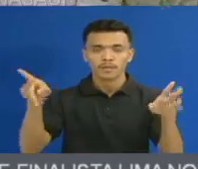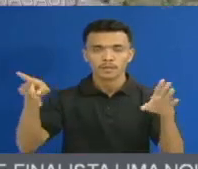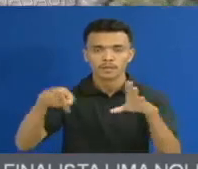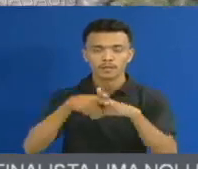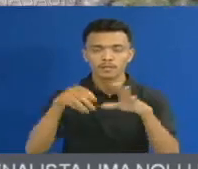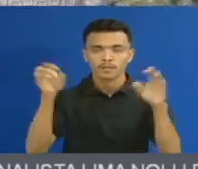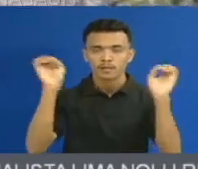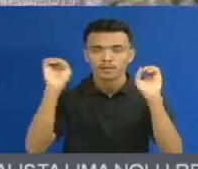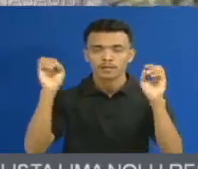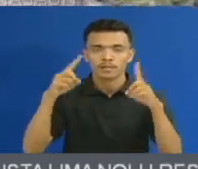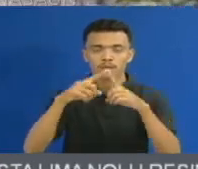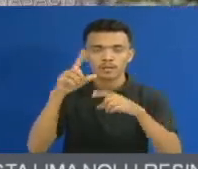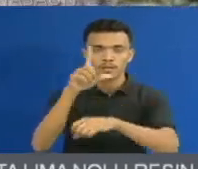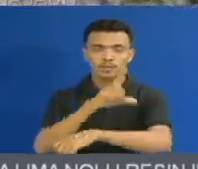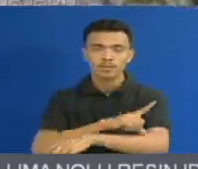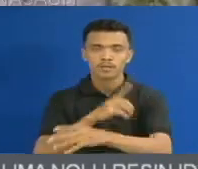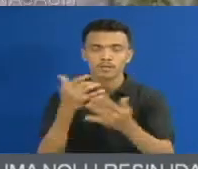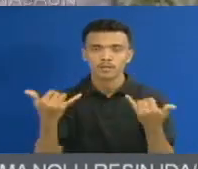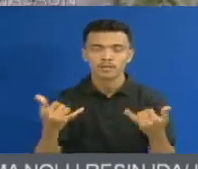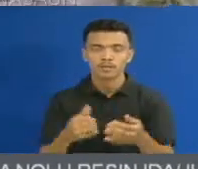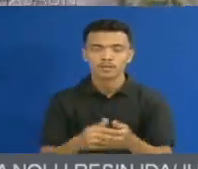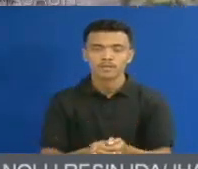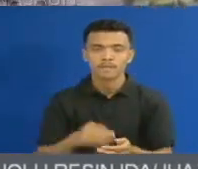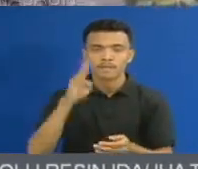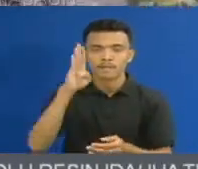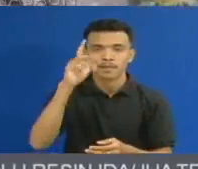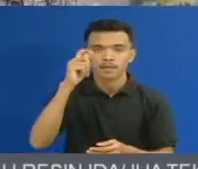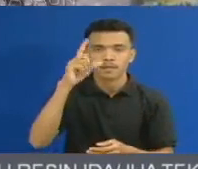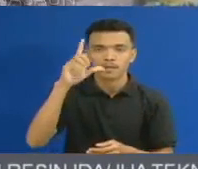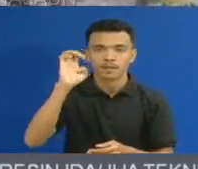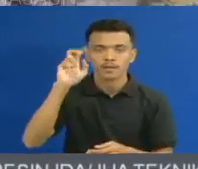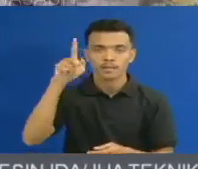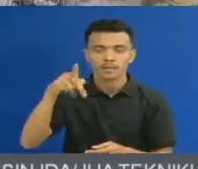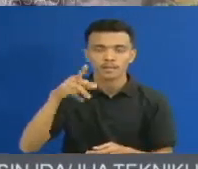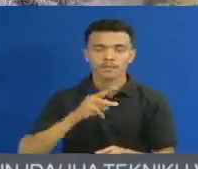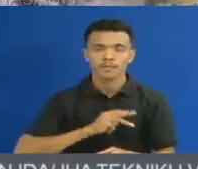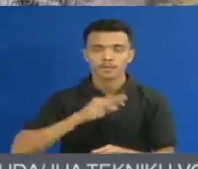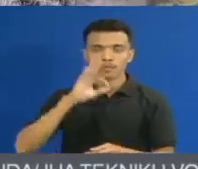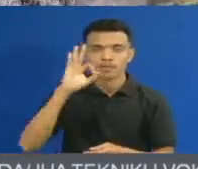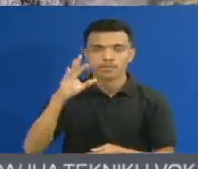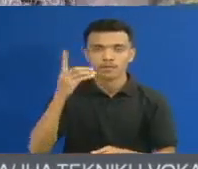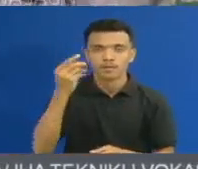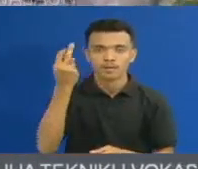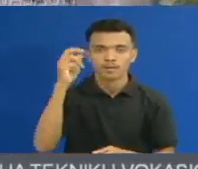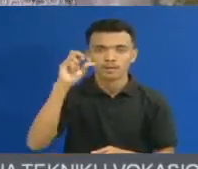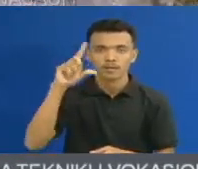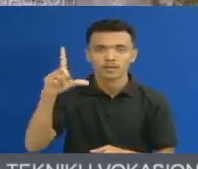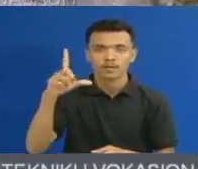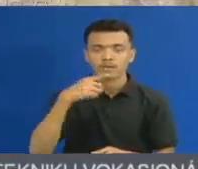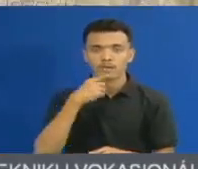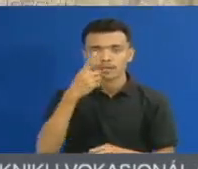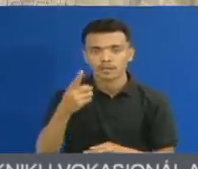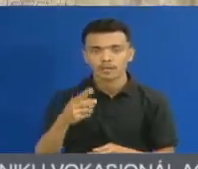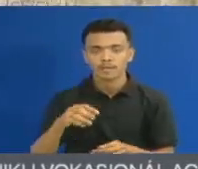dorme. Oficial Finanças no Administração BTLP, Município Manufahi, Daniel Tomás Hateten.